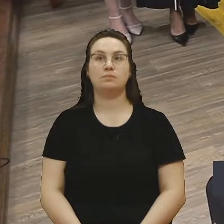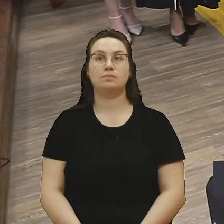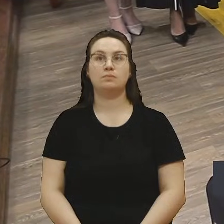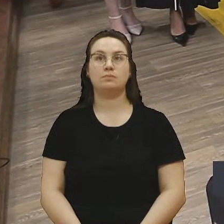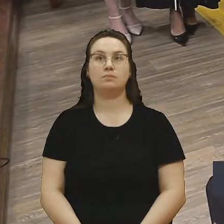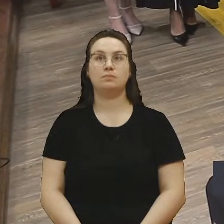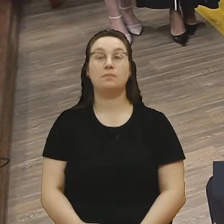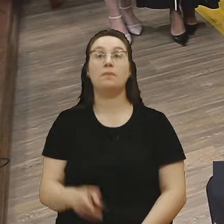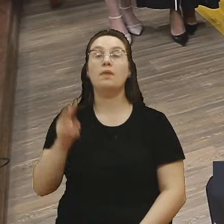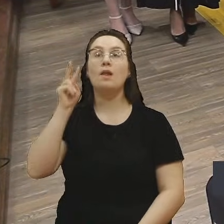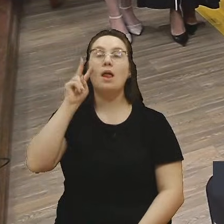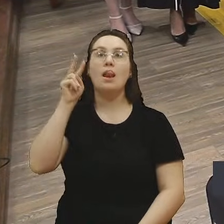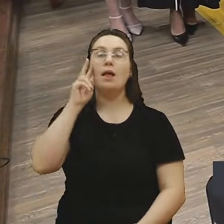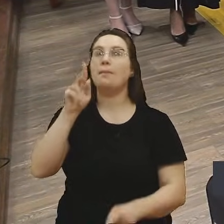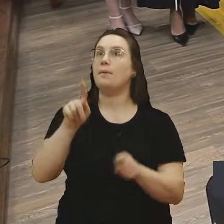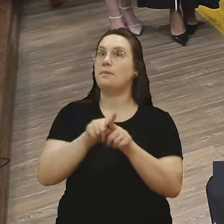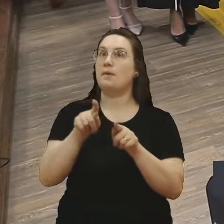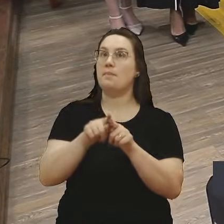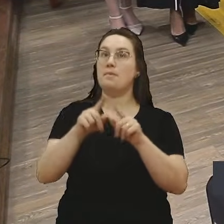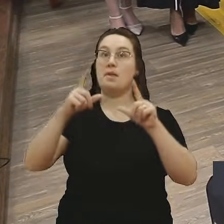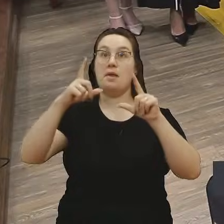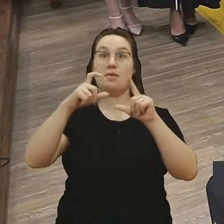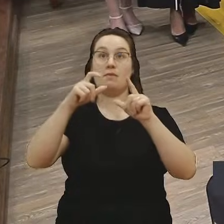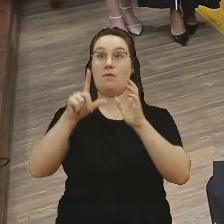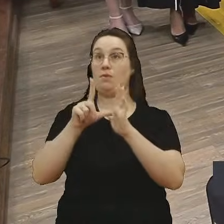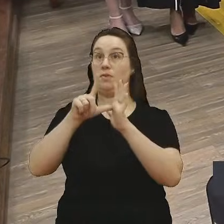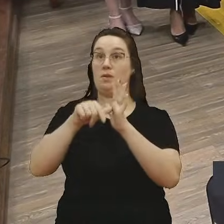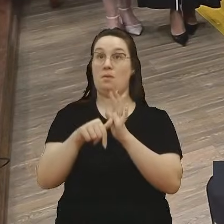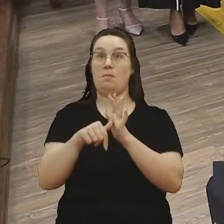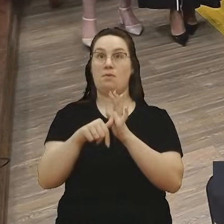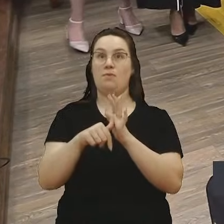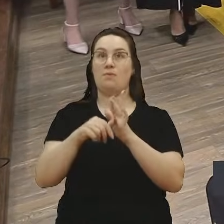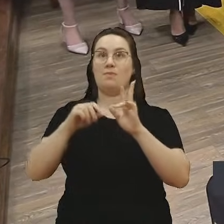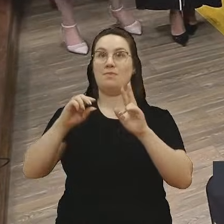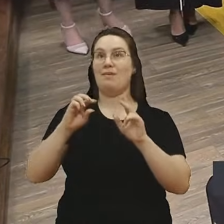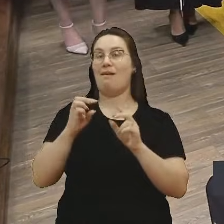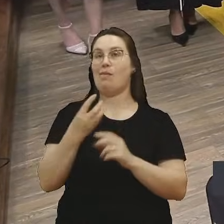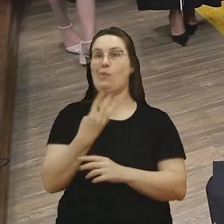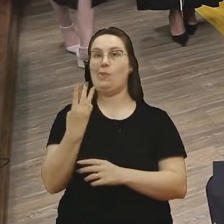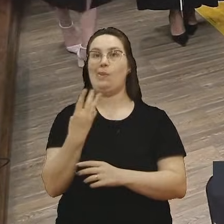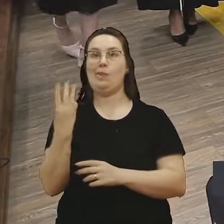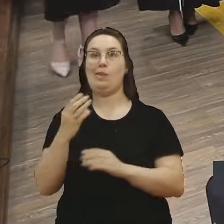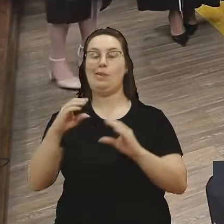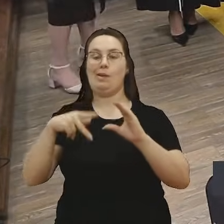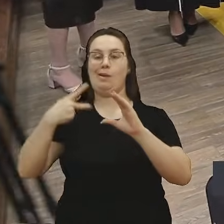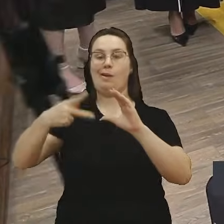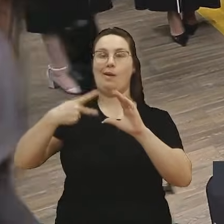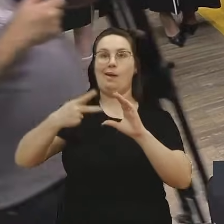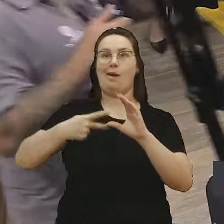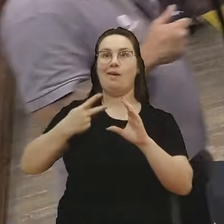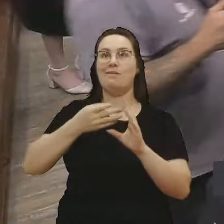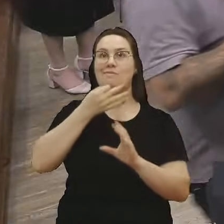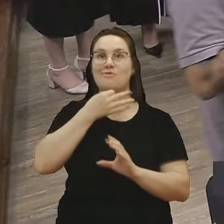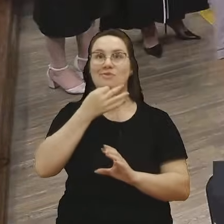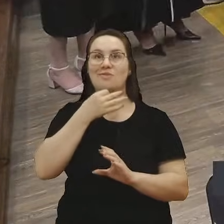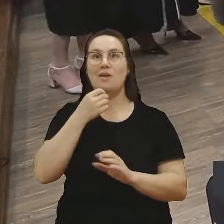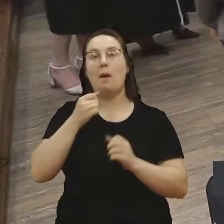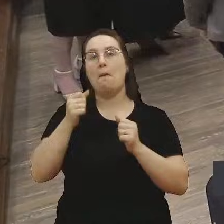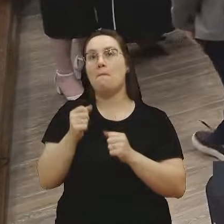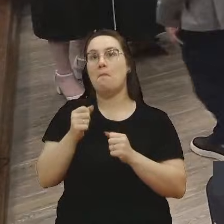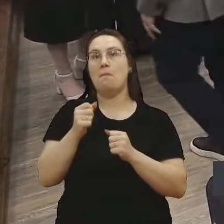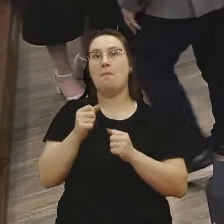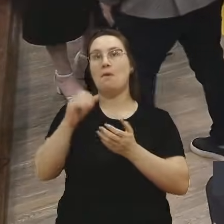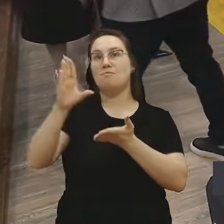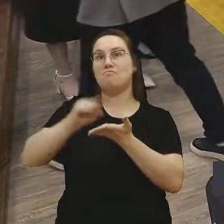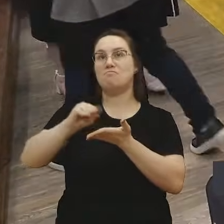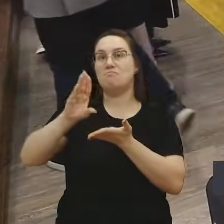Pessoal, lembrando também que todas as fotos posteriormente vão estar no site da Câmara de Vereadores de Caxias do Sul, então vocês podem também baixar